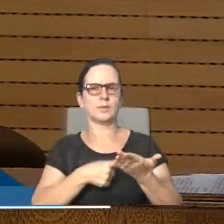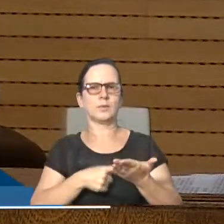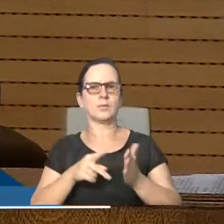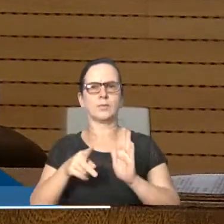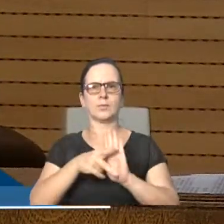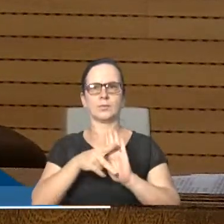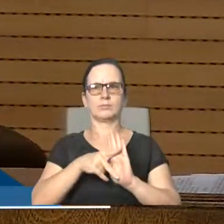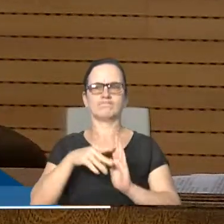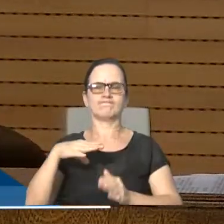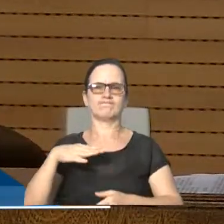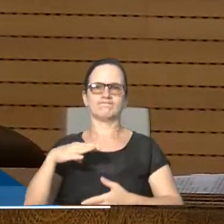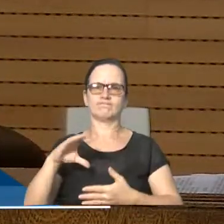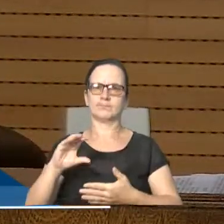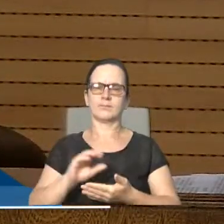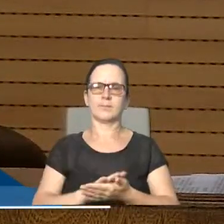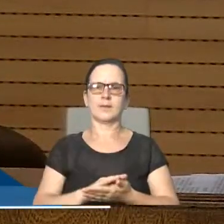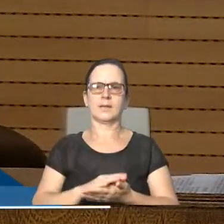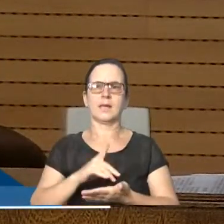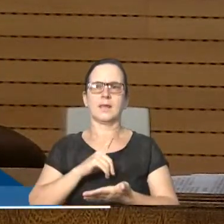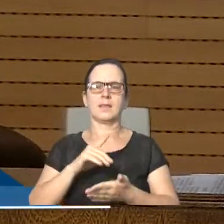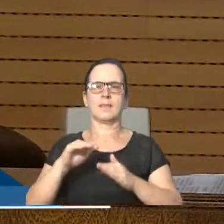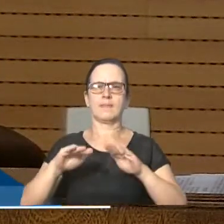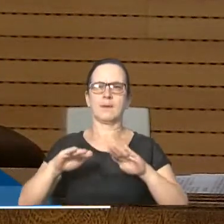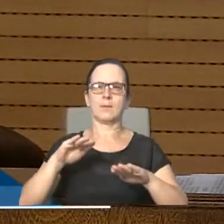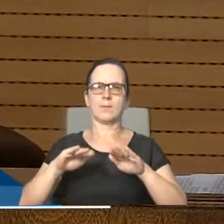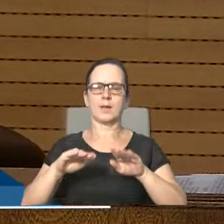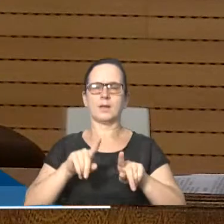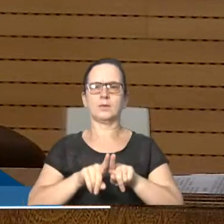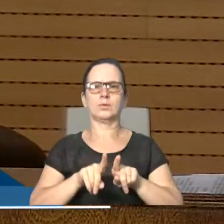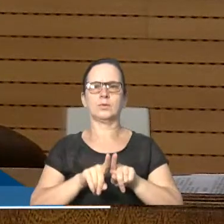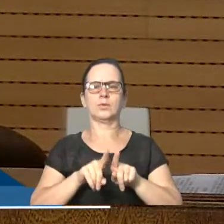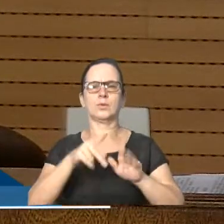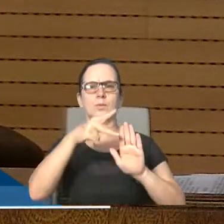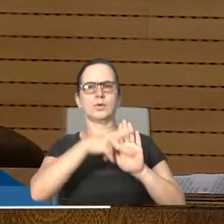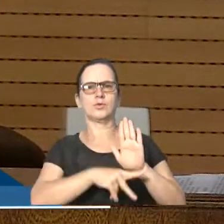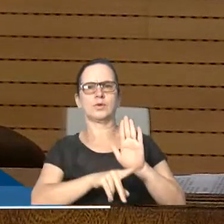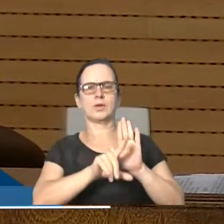município. Nesse sentido, ainda como parâmetro, temos o projeto de lei